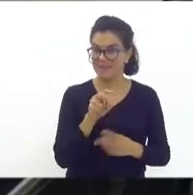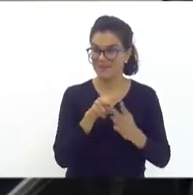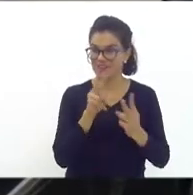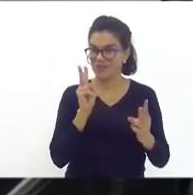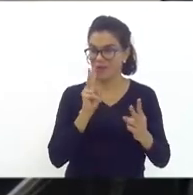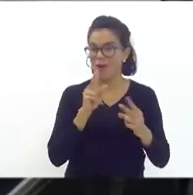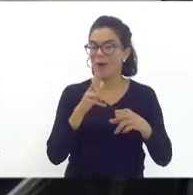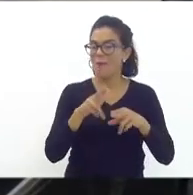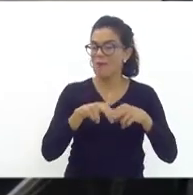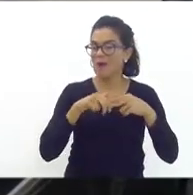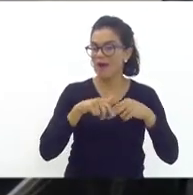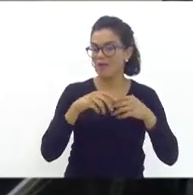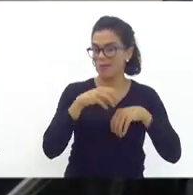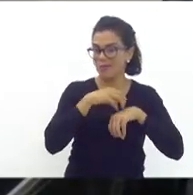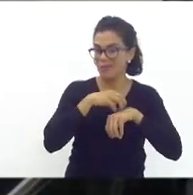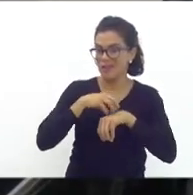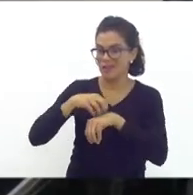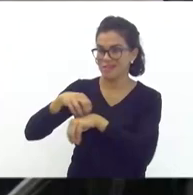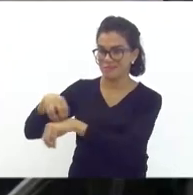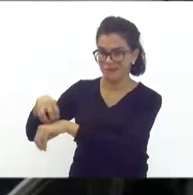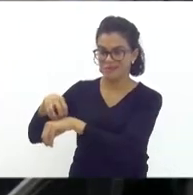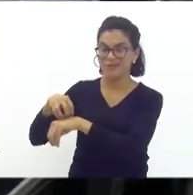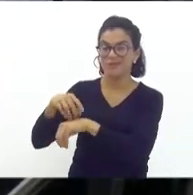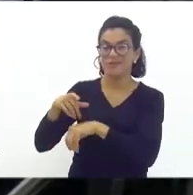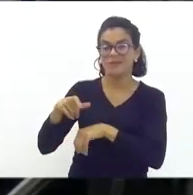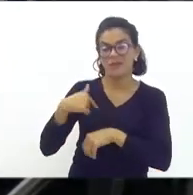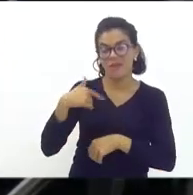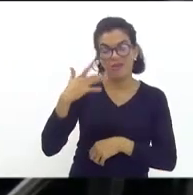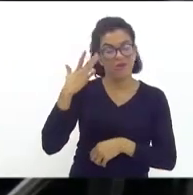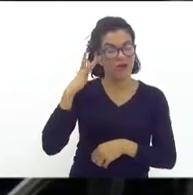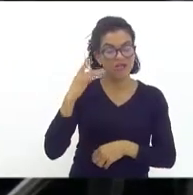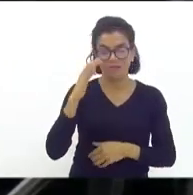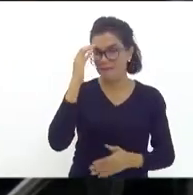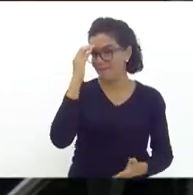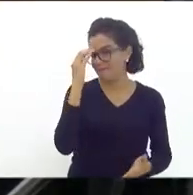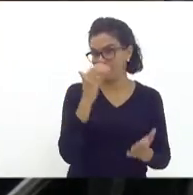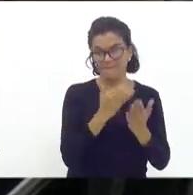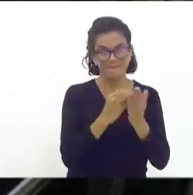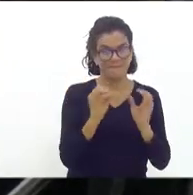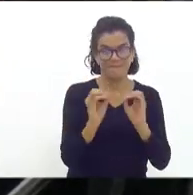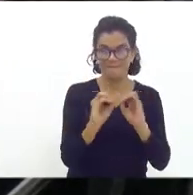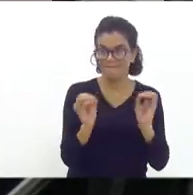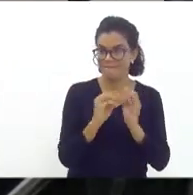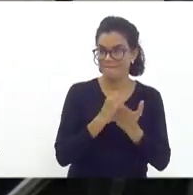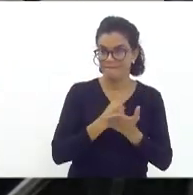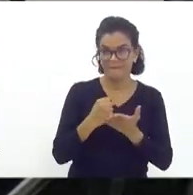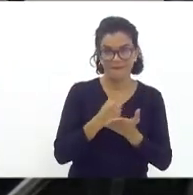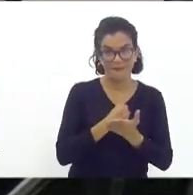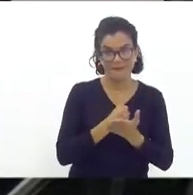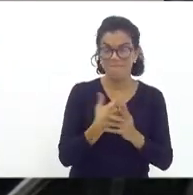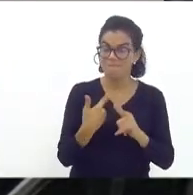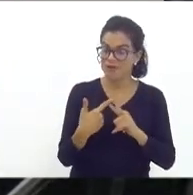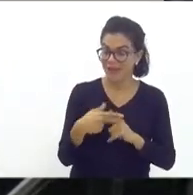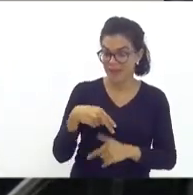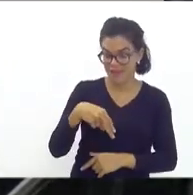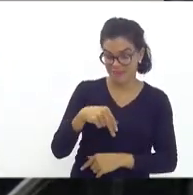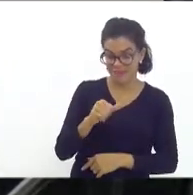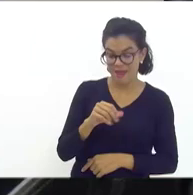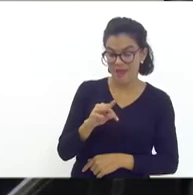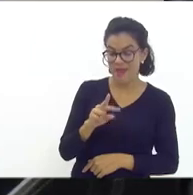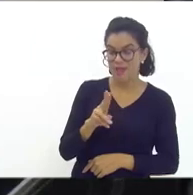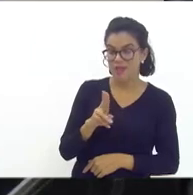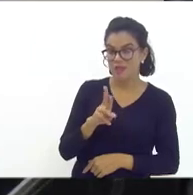seja parte do cumprimento do contrato que a Nature ela tem que ser tem que cumprir porque